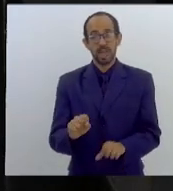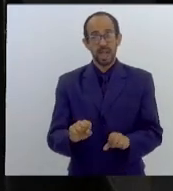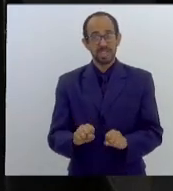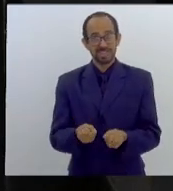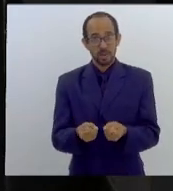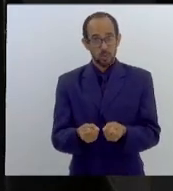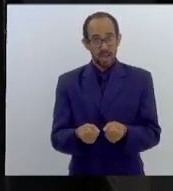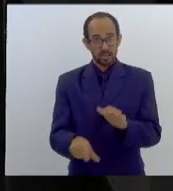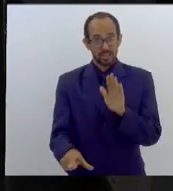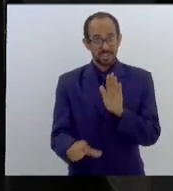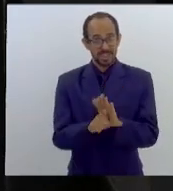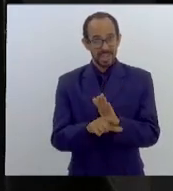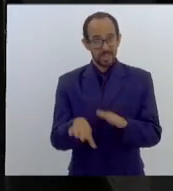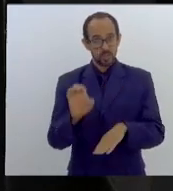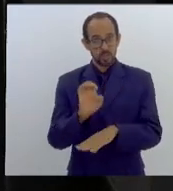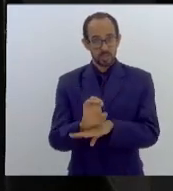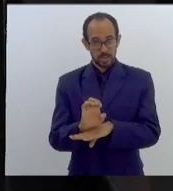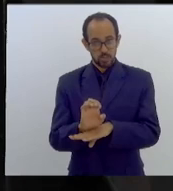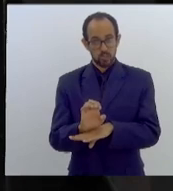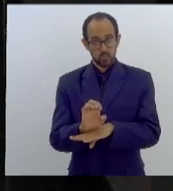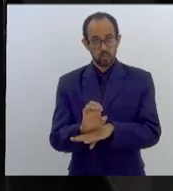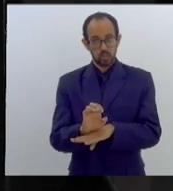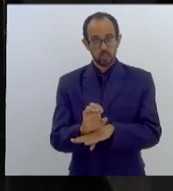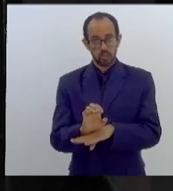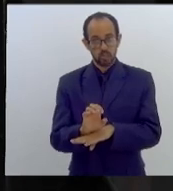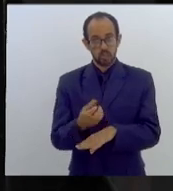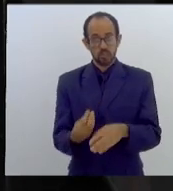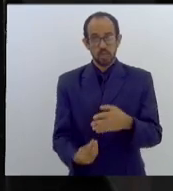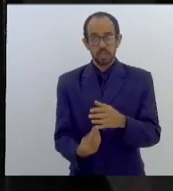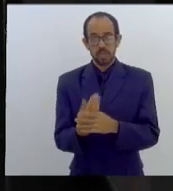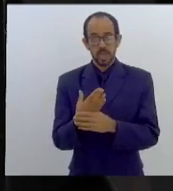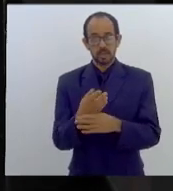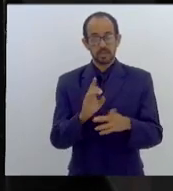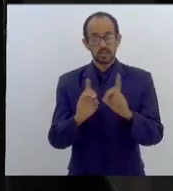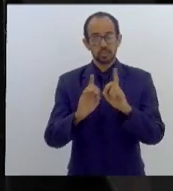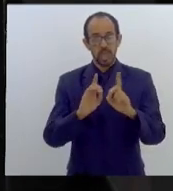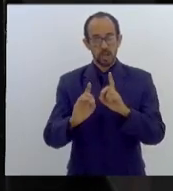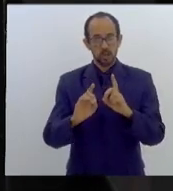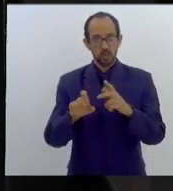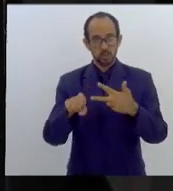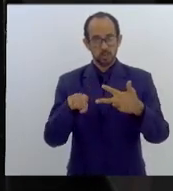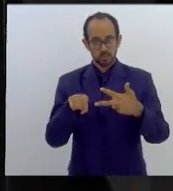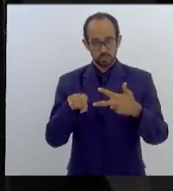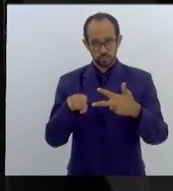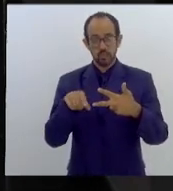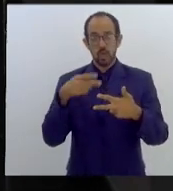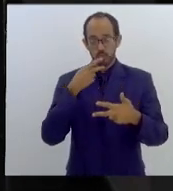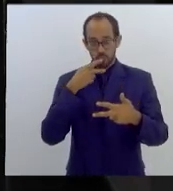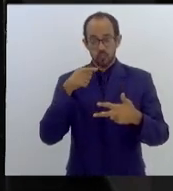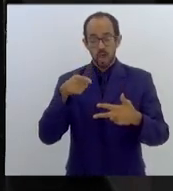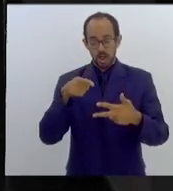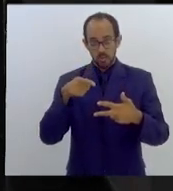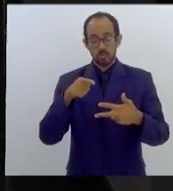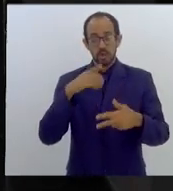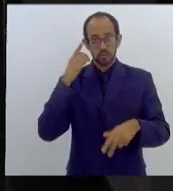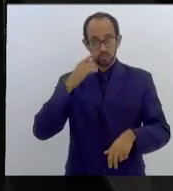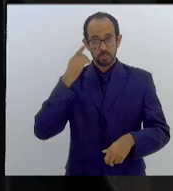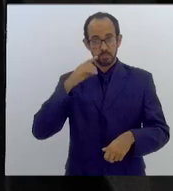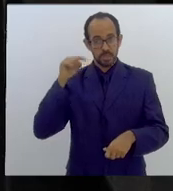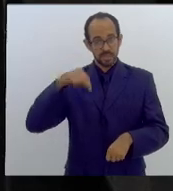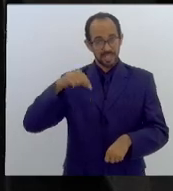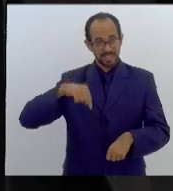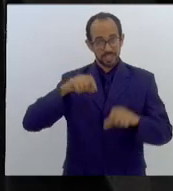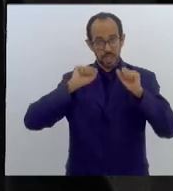lei estadual, elaborada em diálogo com o Poder Executivo. Então, faço esse destaque para que os deputados e deputadas desta